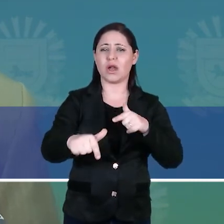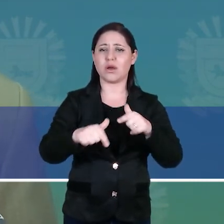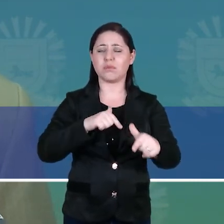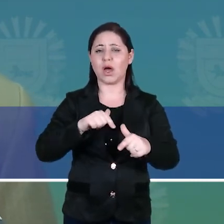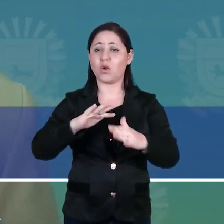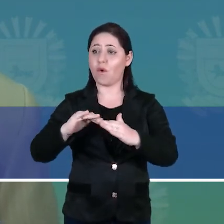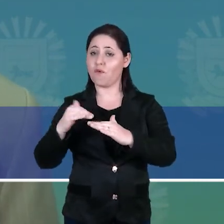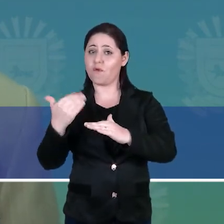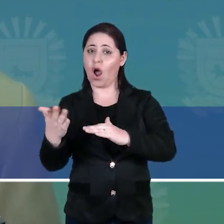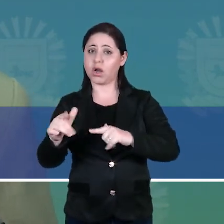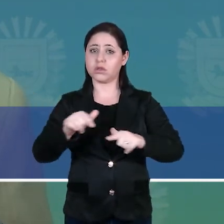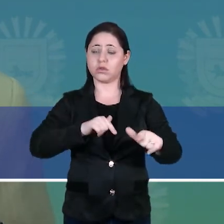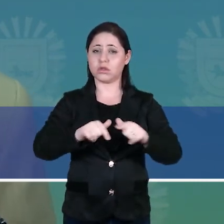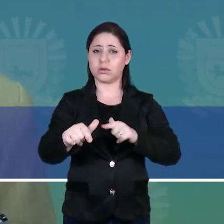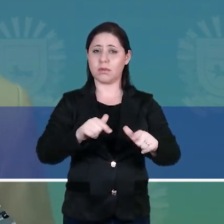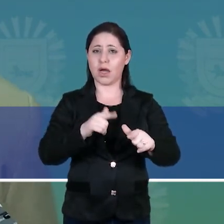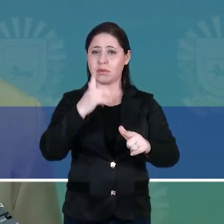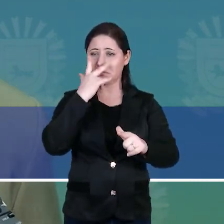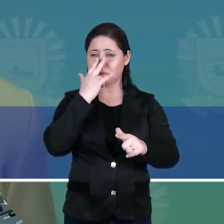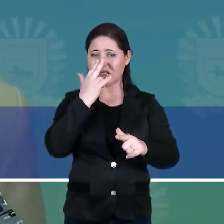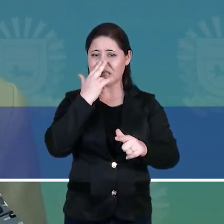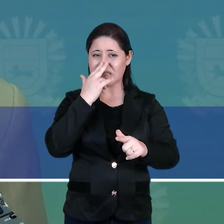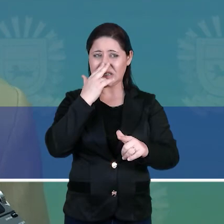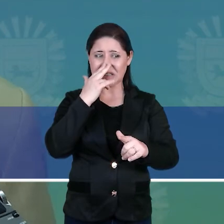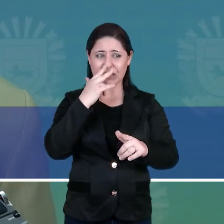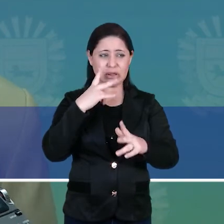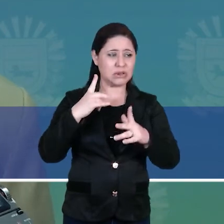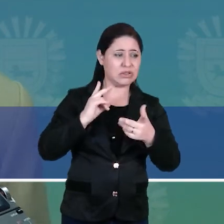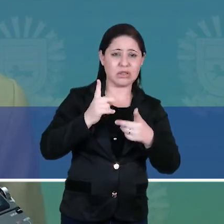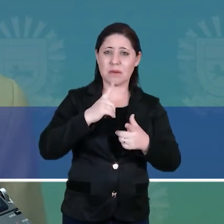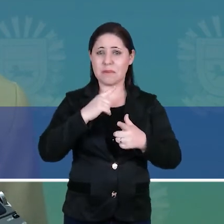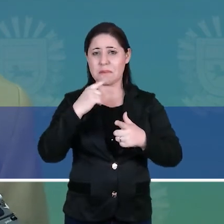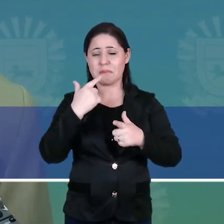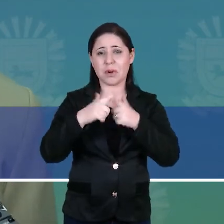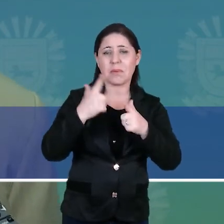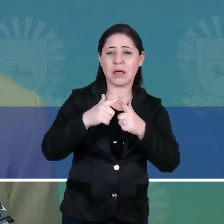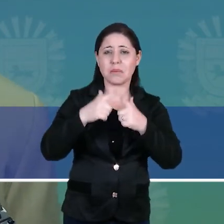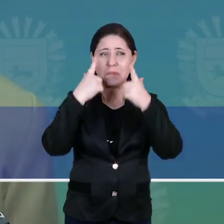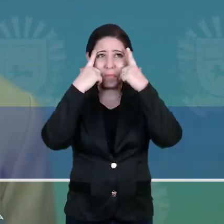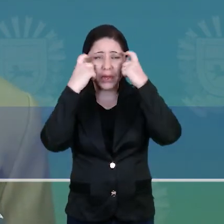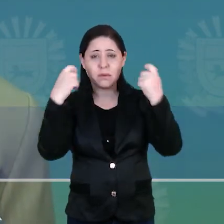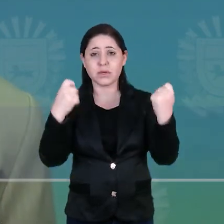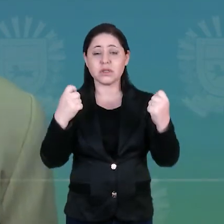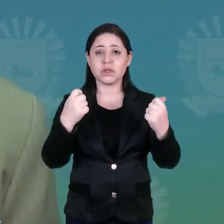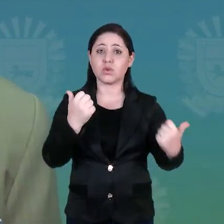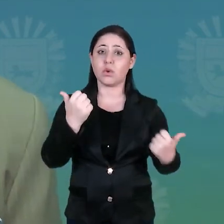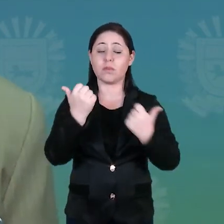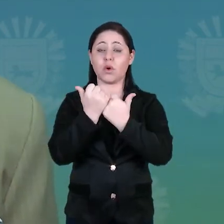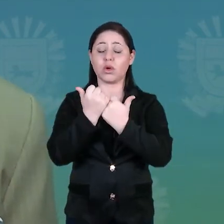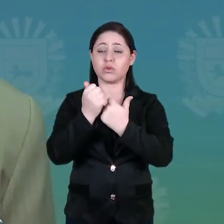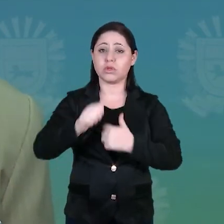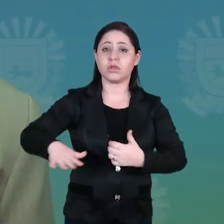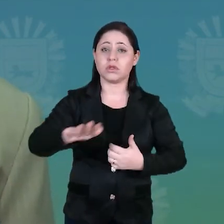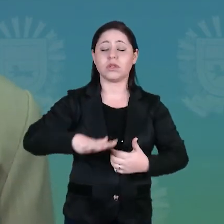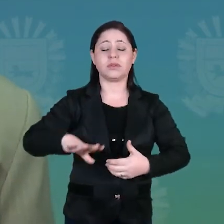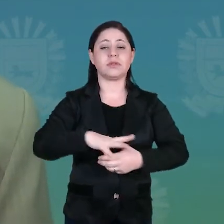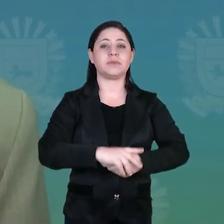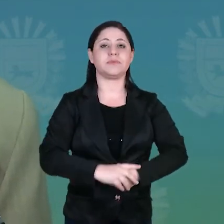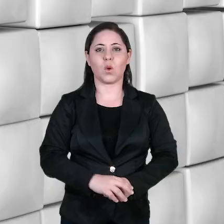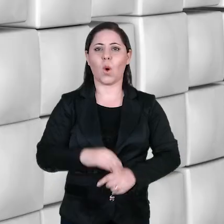do trabalho ou fora do trabalho, mas com vínculo do trabalho, ele vem a ter problemas psiquiátricos e precisa desse apoio, dessa